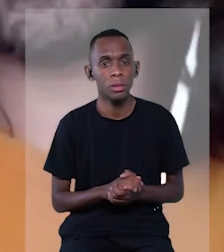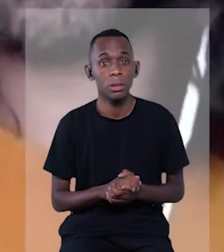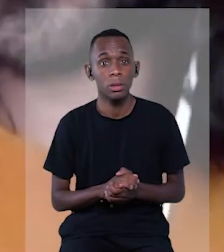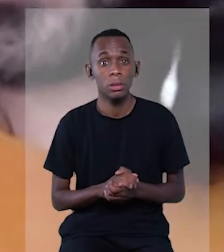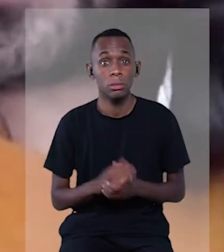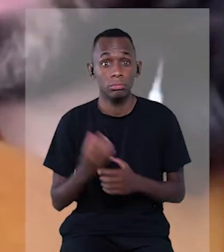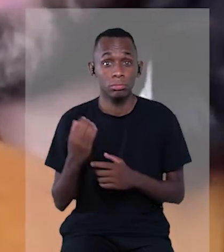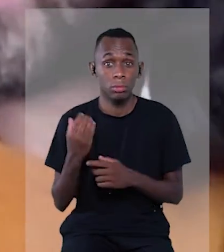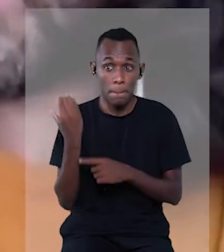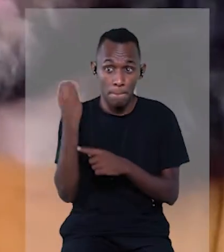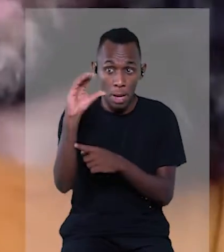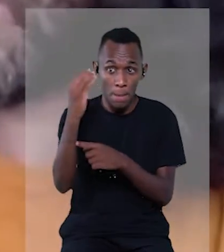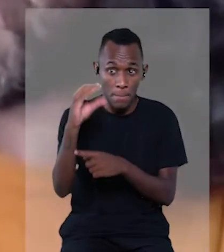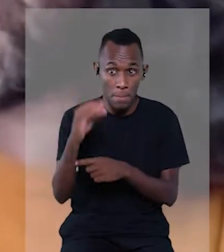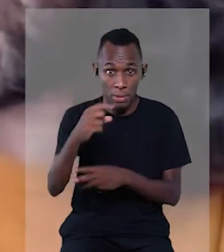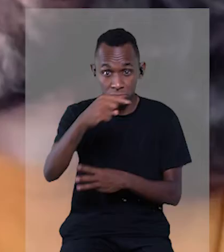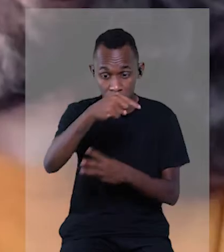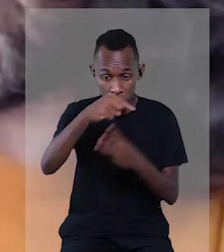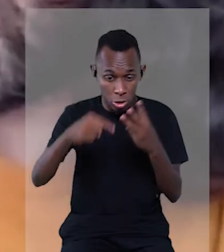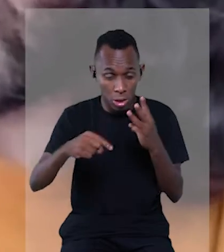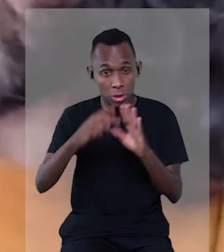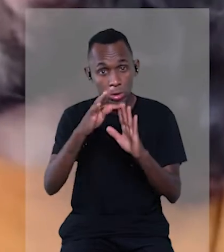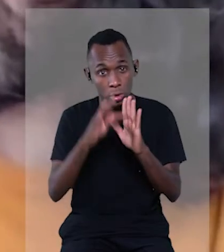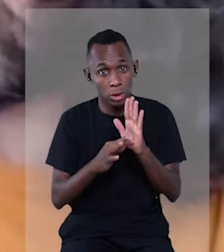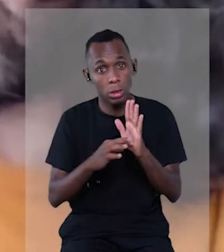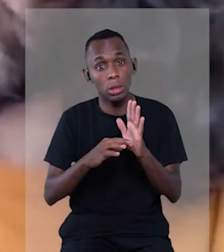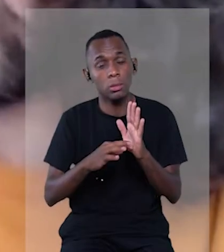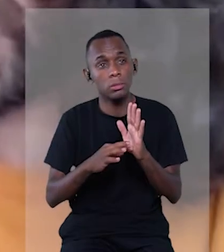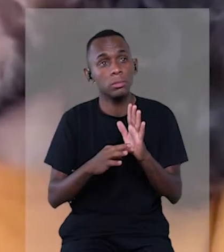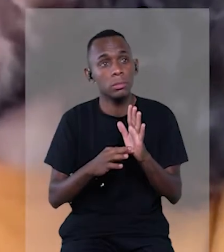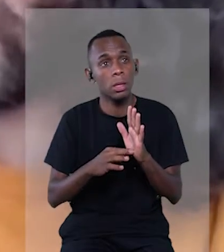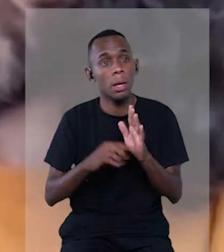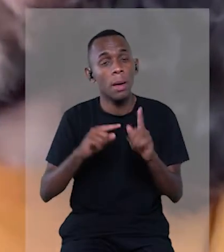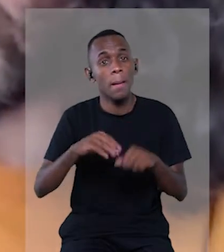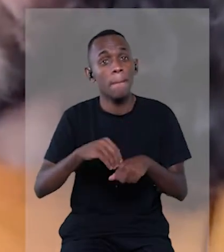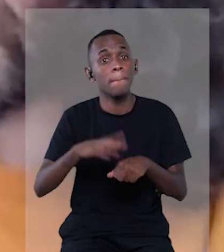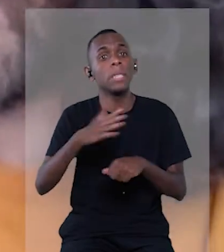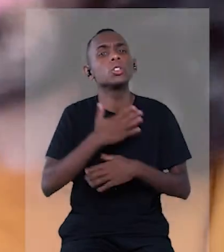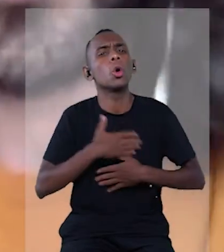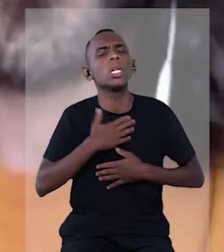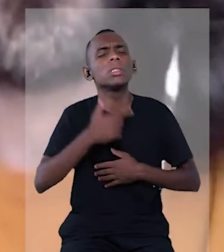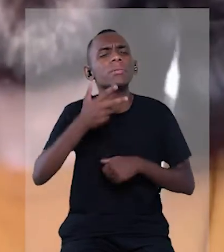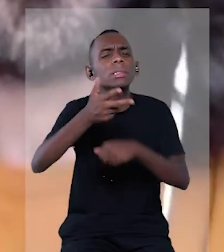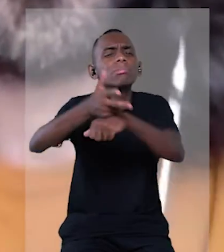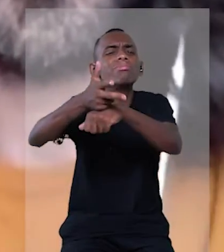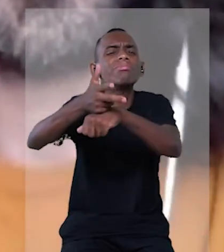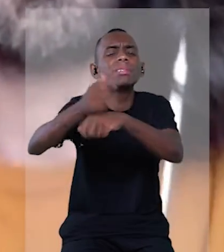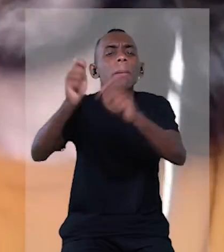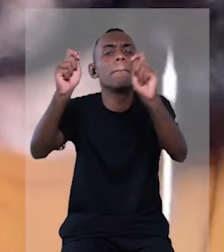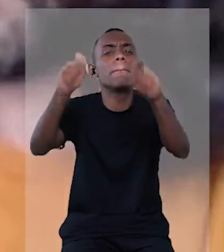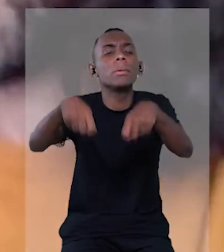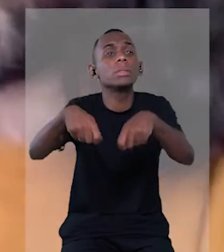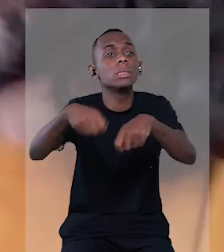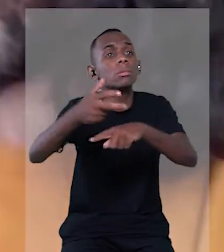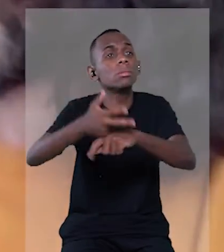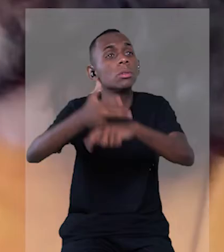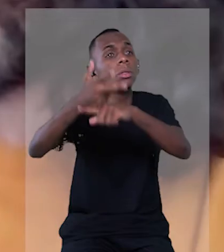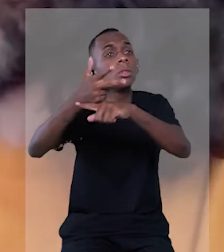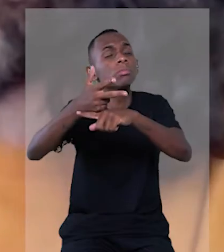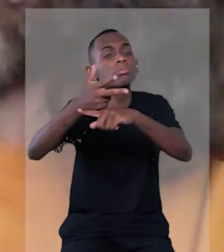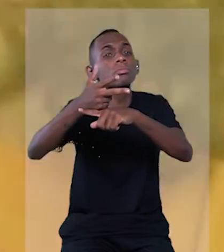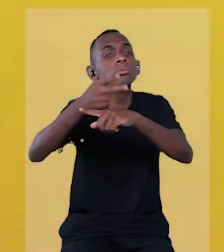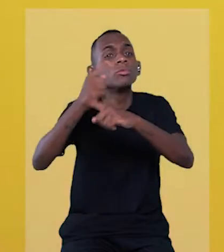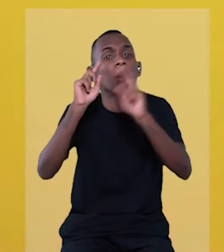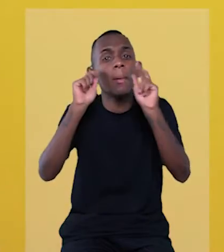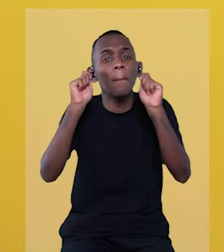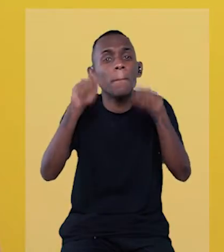chegou a divulgar uns 3 textos, mas o que parece que ele mais gostou... aqui, vê se dá para pegar aqui o prefácio